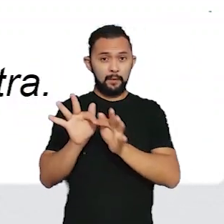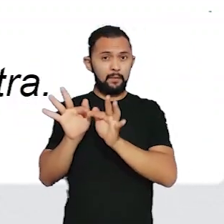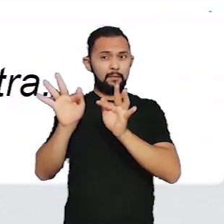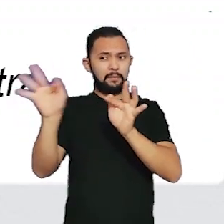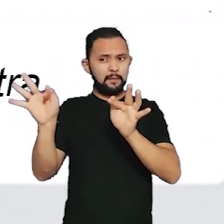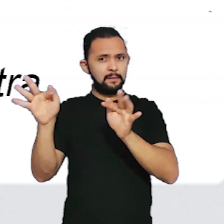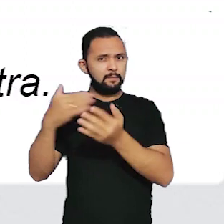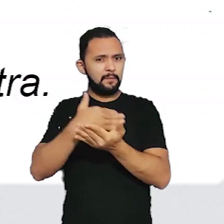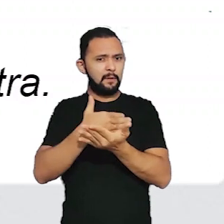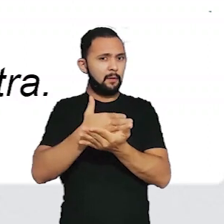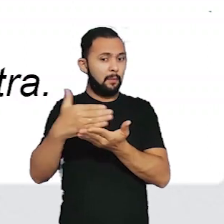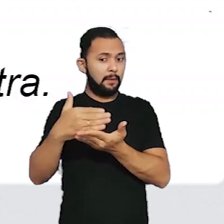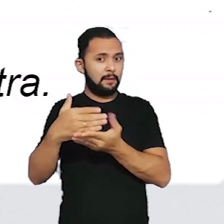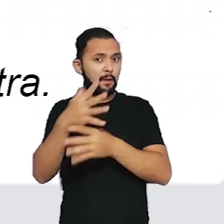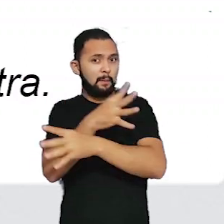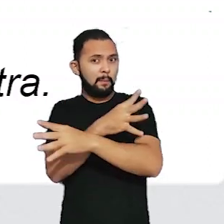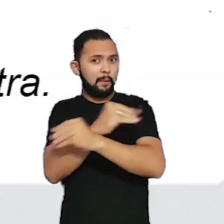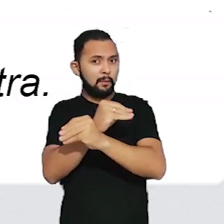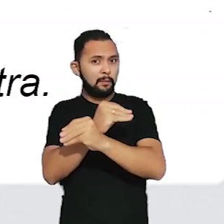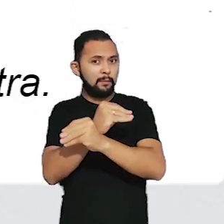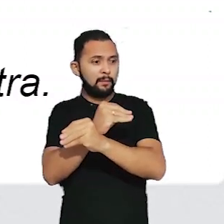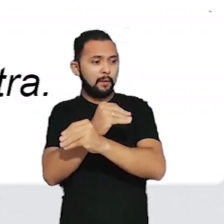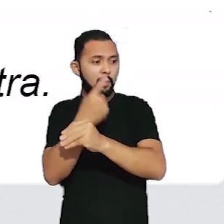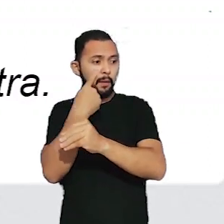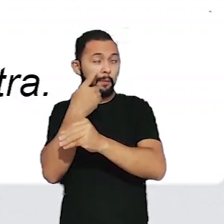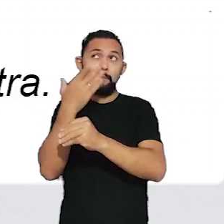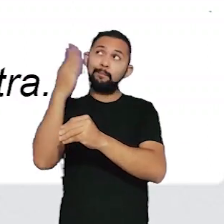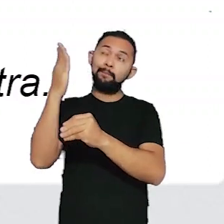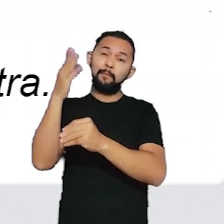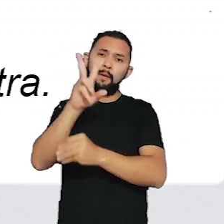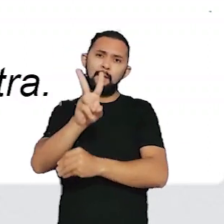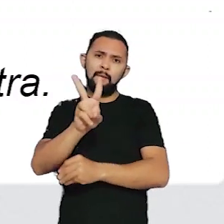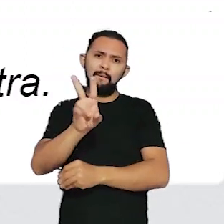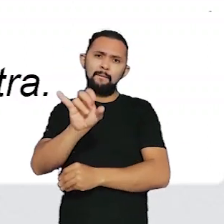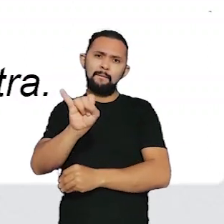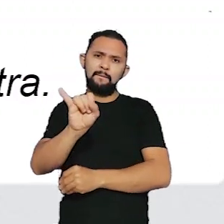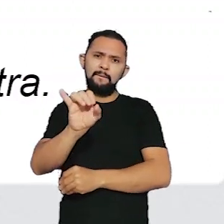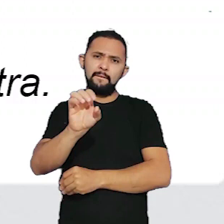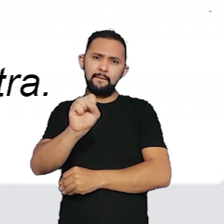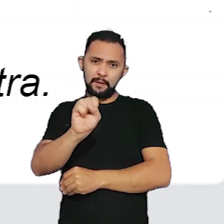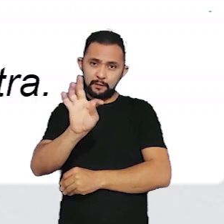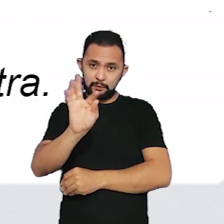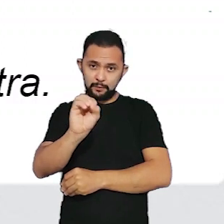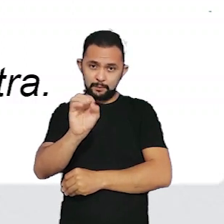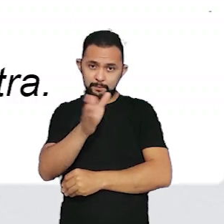é introduzida pelo conectivo, ó, o conectivo destacado aí, o visto que, é a oração